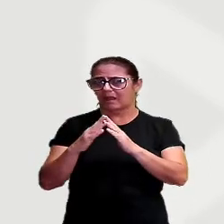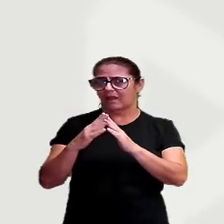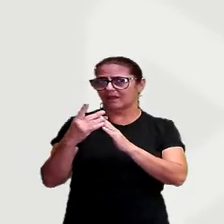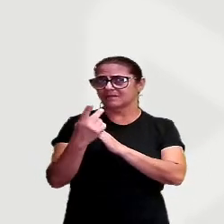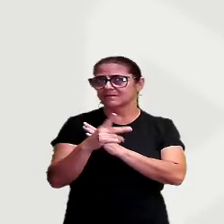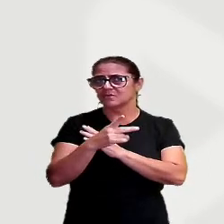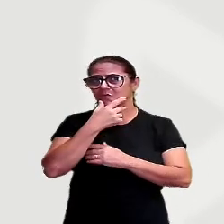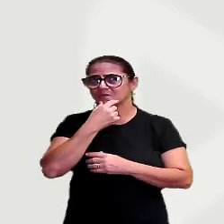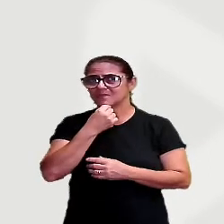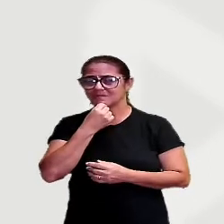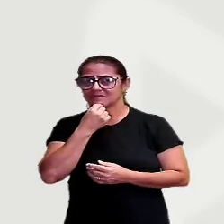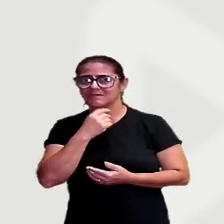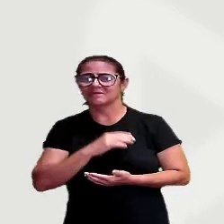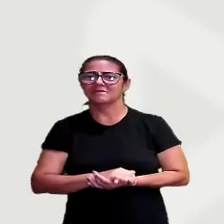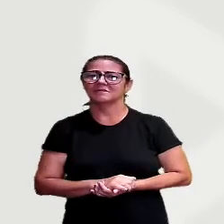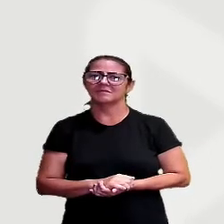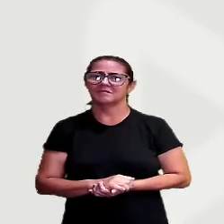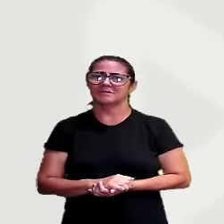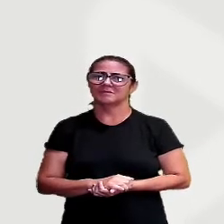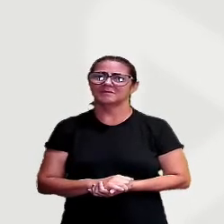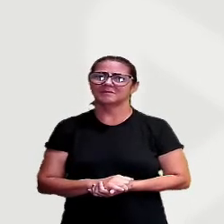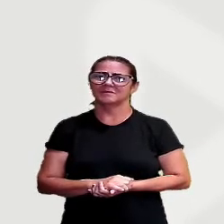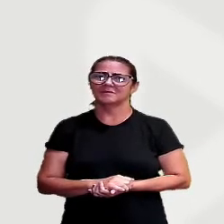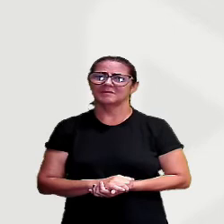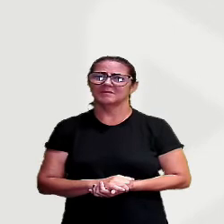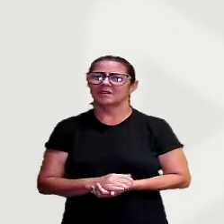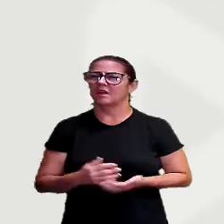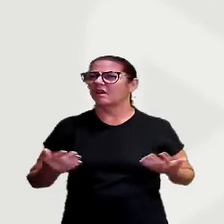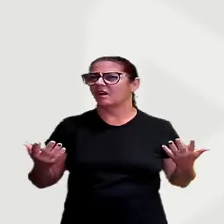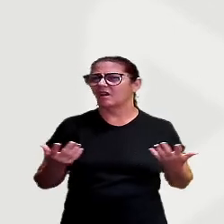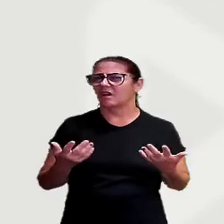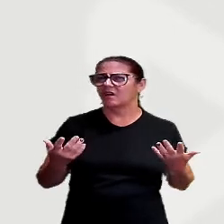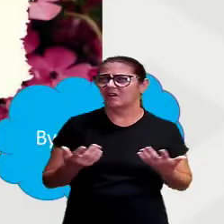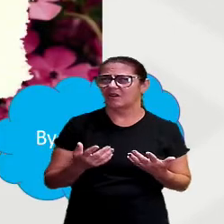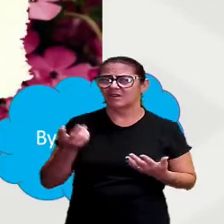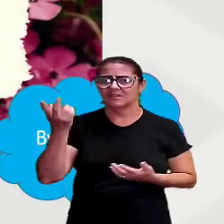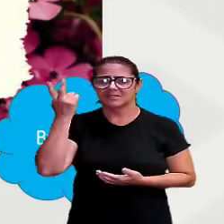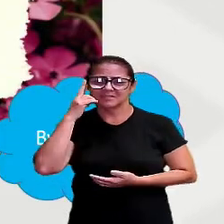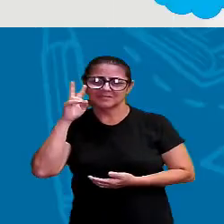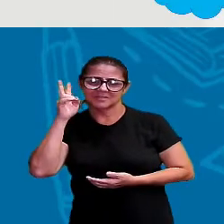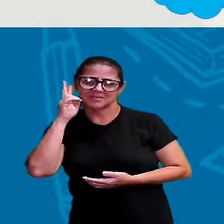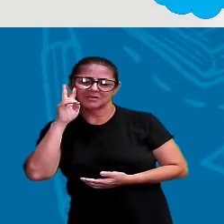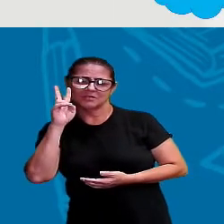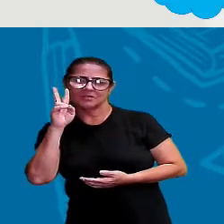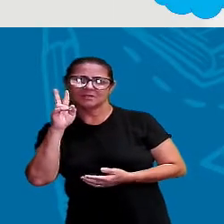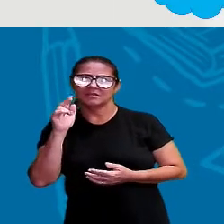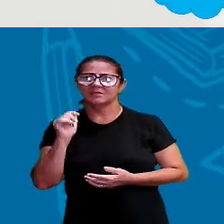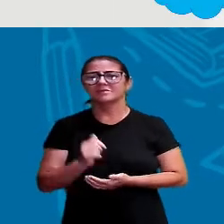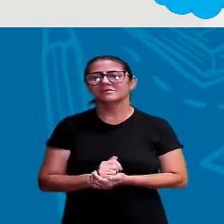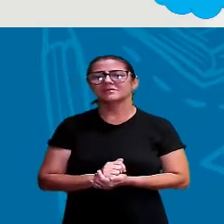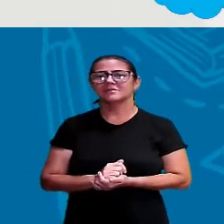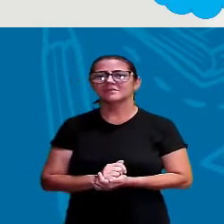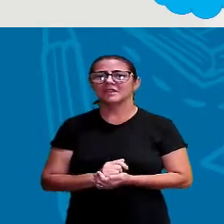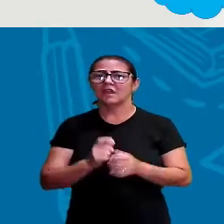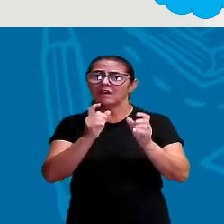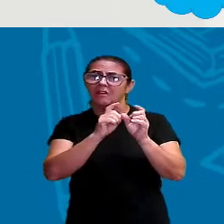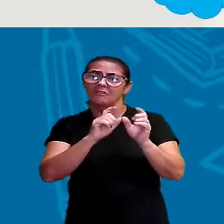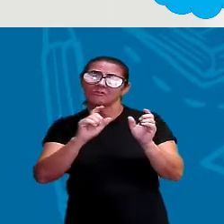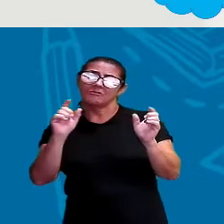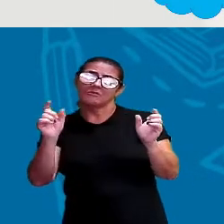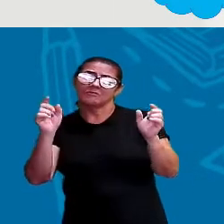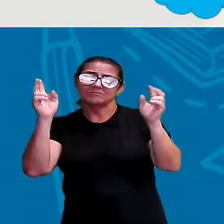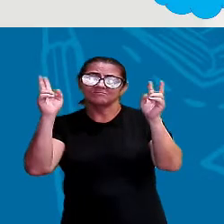certo? Bom, a gente chega nesse momento da história, a gente vai finalizar. E a nossa finalização de